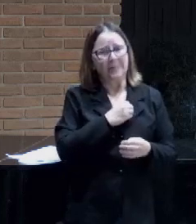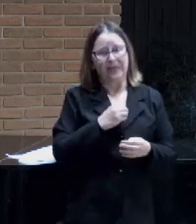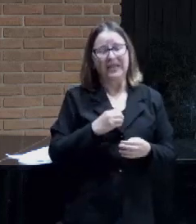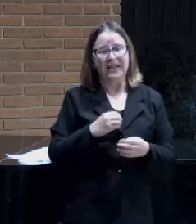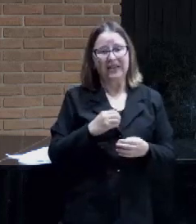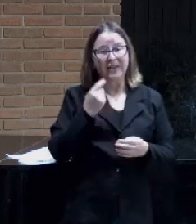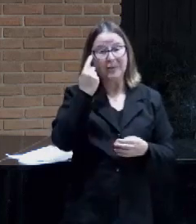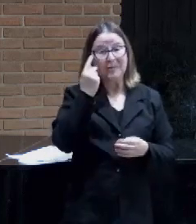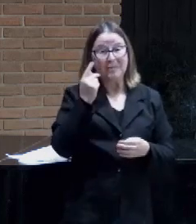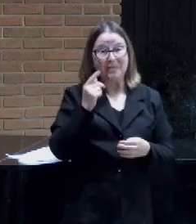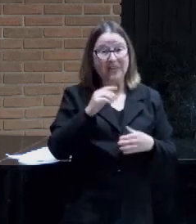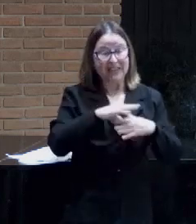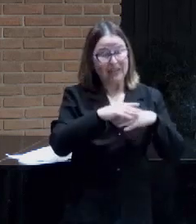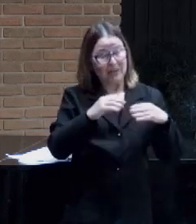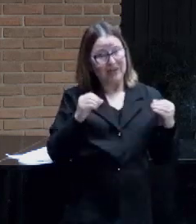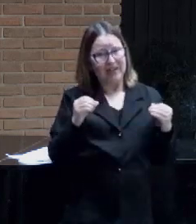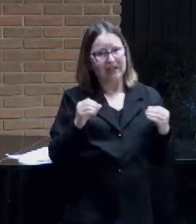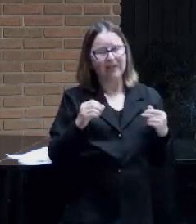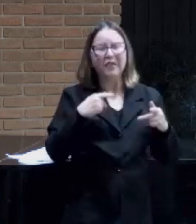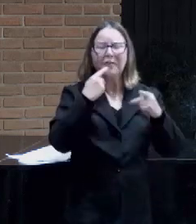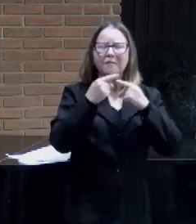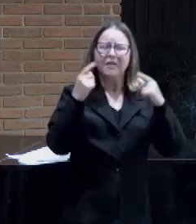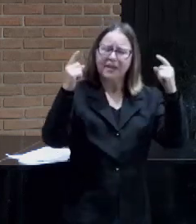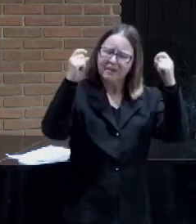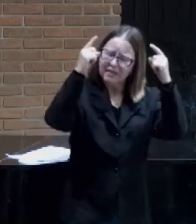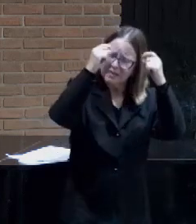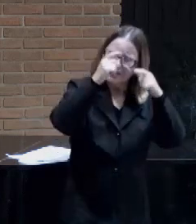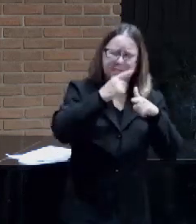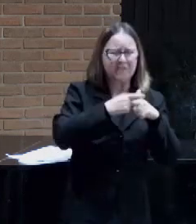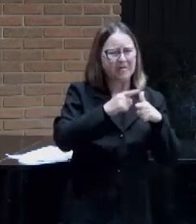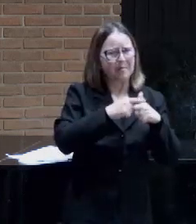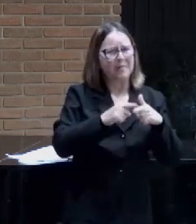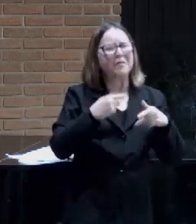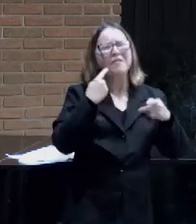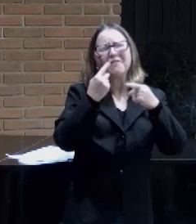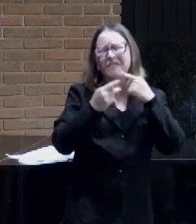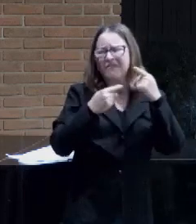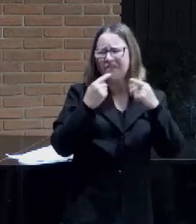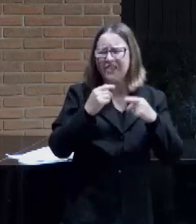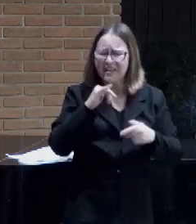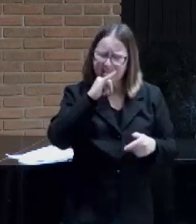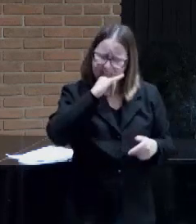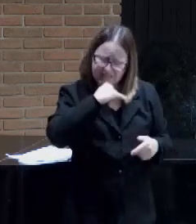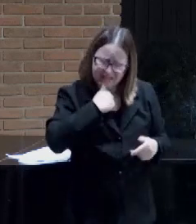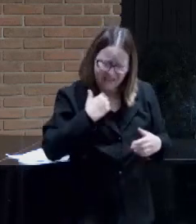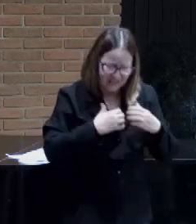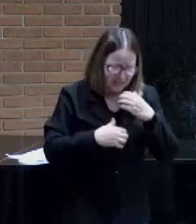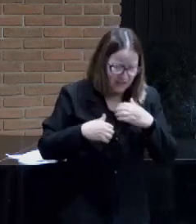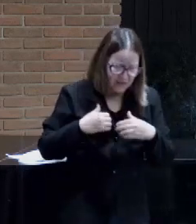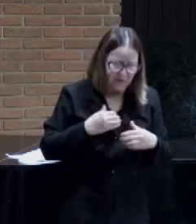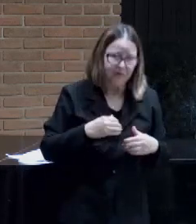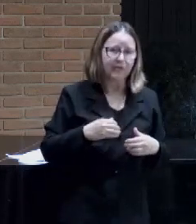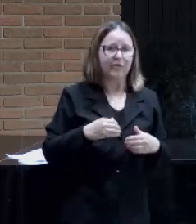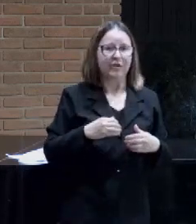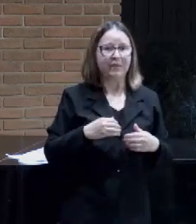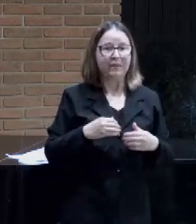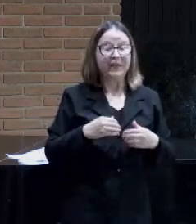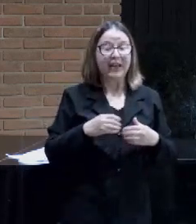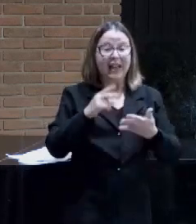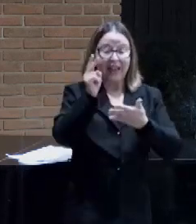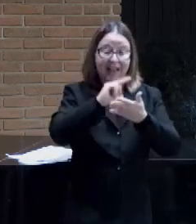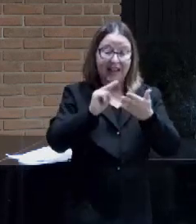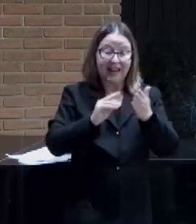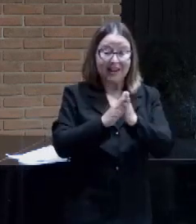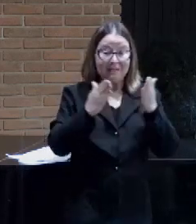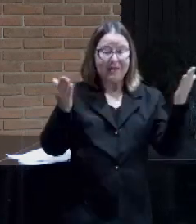os pecados. Fale das dificuldades que você tem, das tristezas, das angústias que você tem. Leia a Bíblia junto, ore